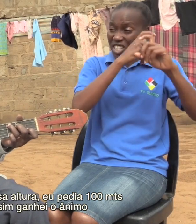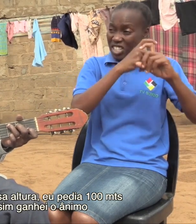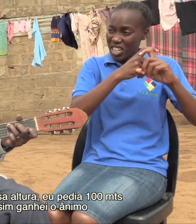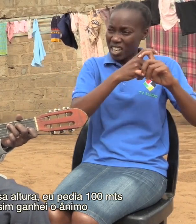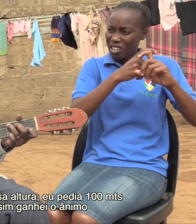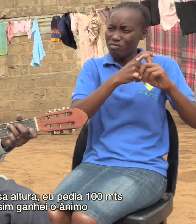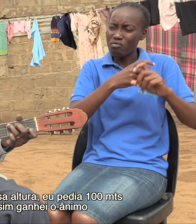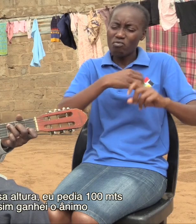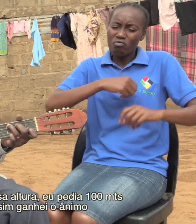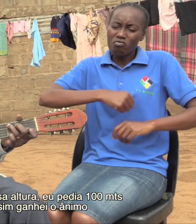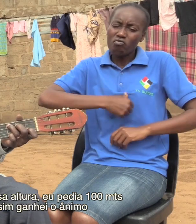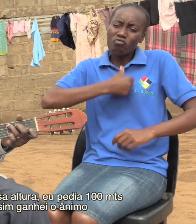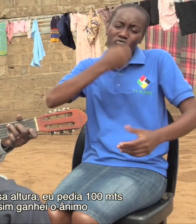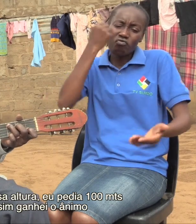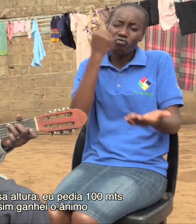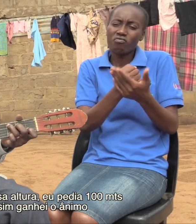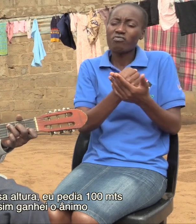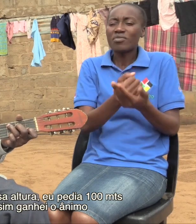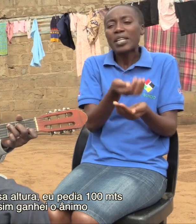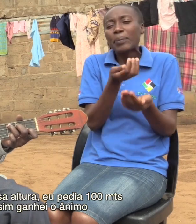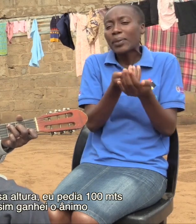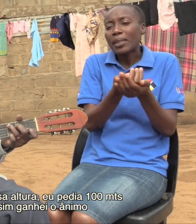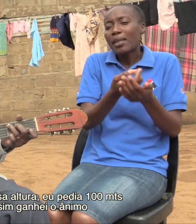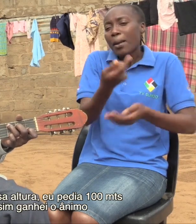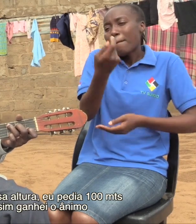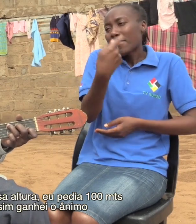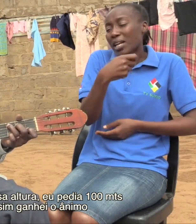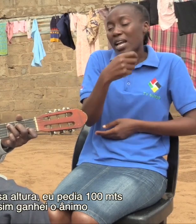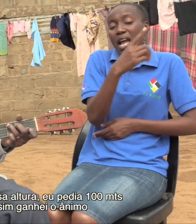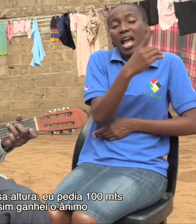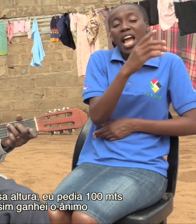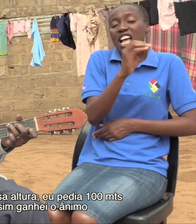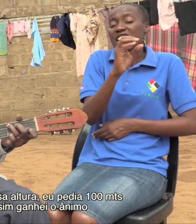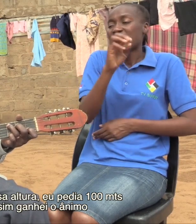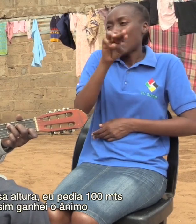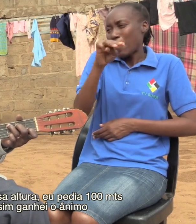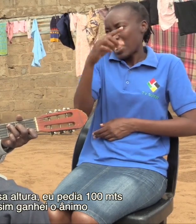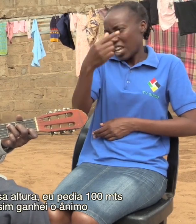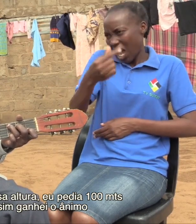pronto, eu pedia 100 medicais por cada músico.